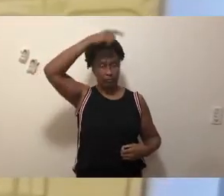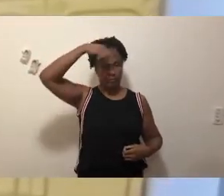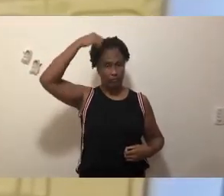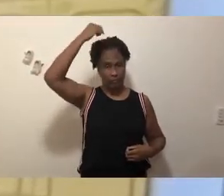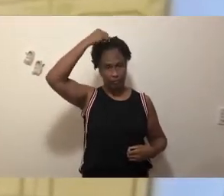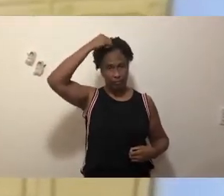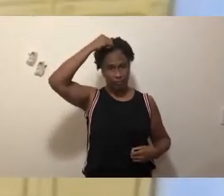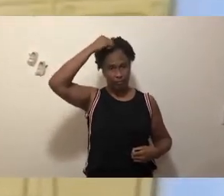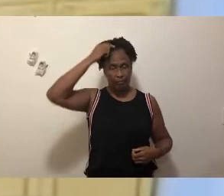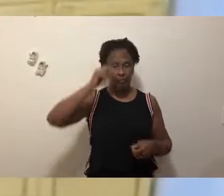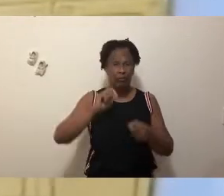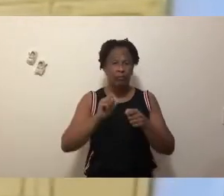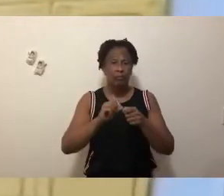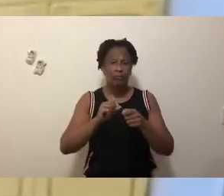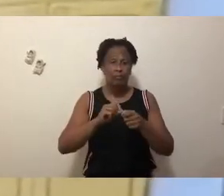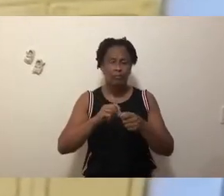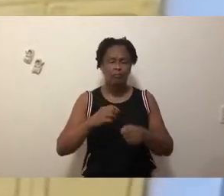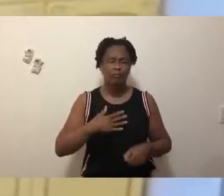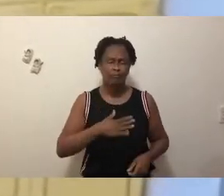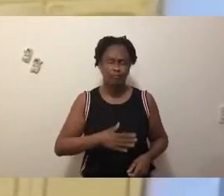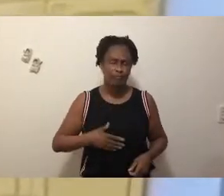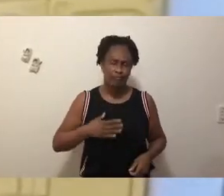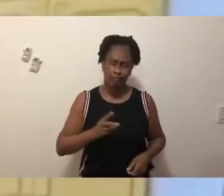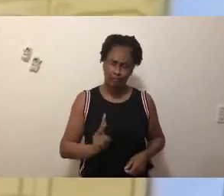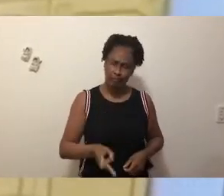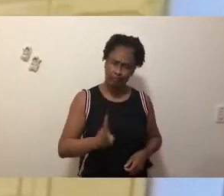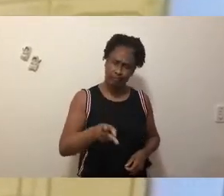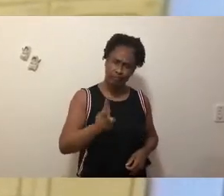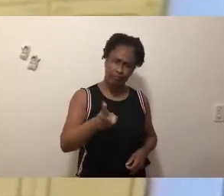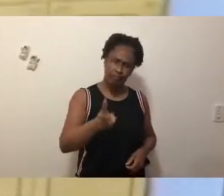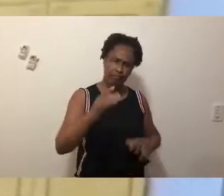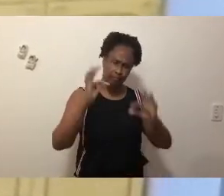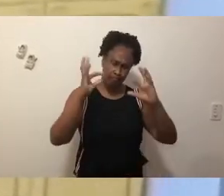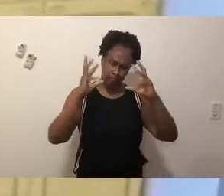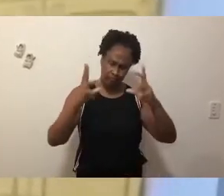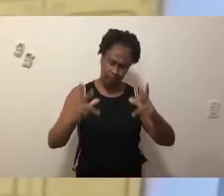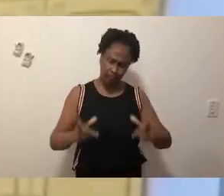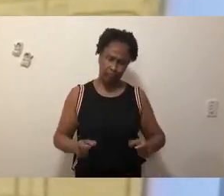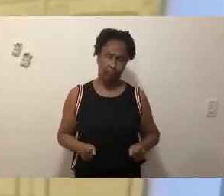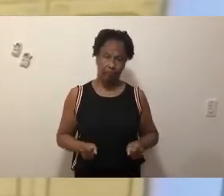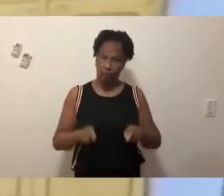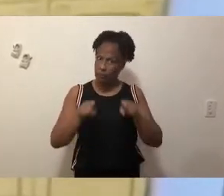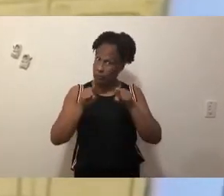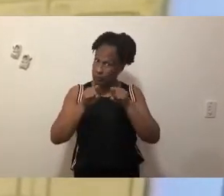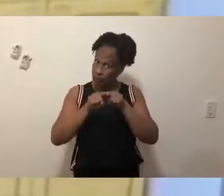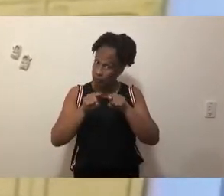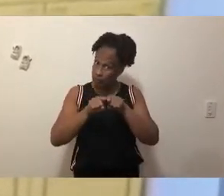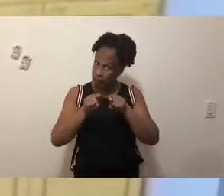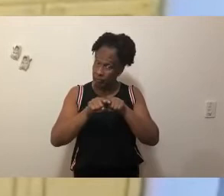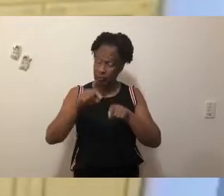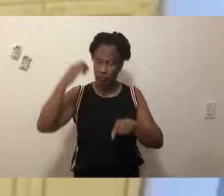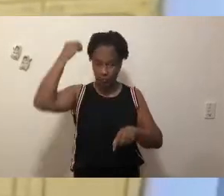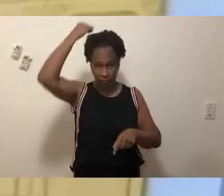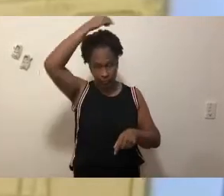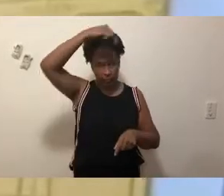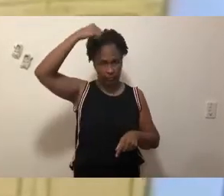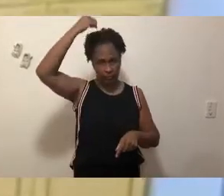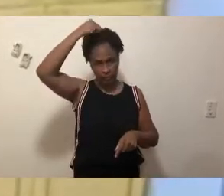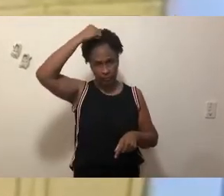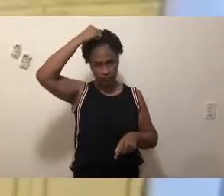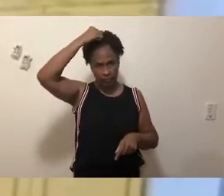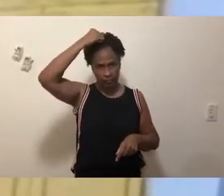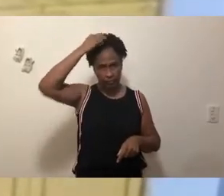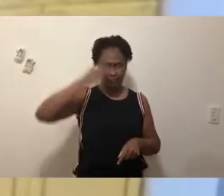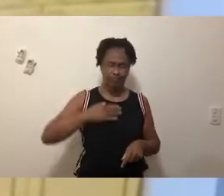Santo, fazei que apreciemos retamente todas as coisas, segundo o mesmo Espírito,